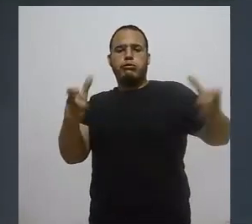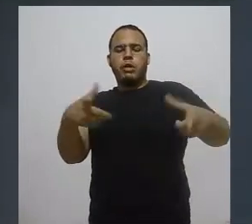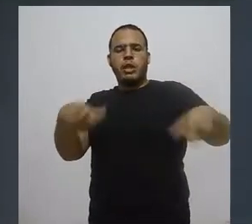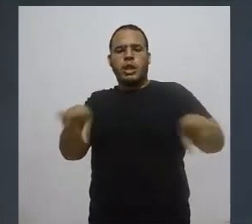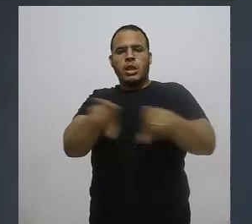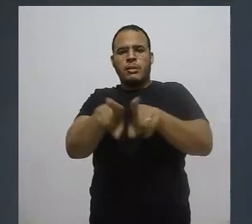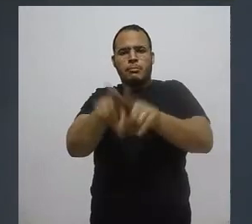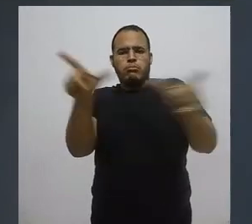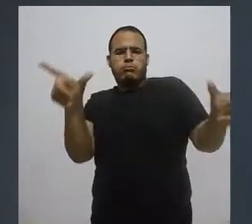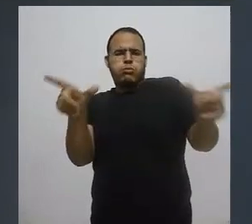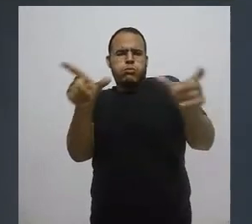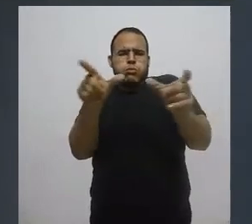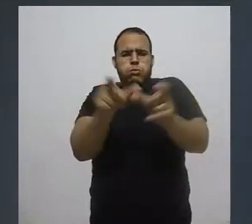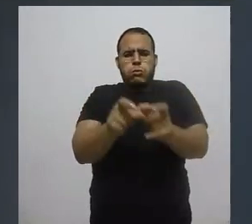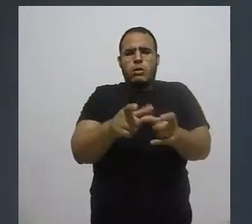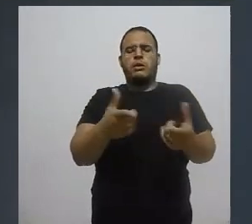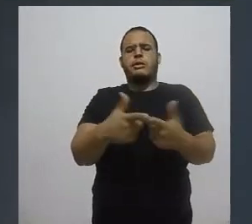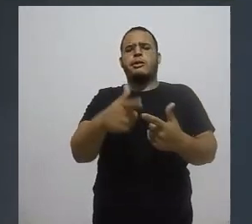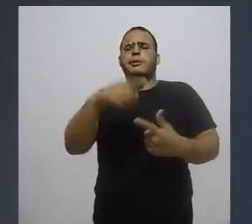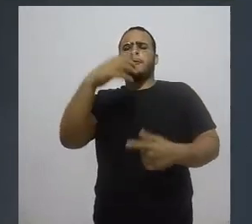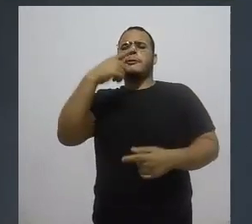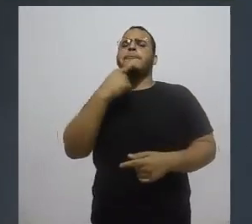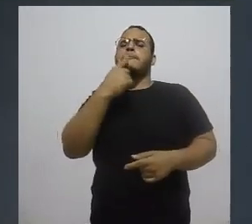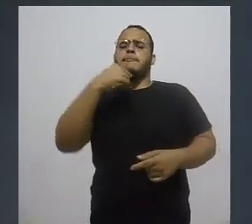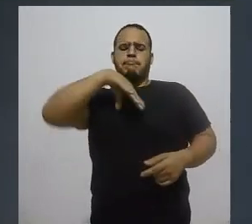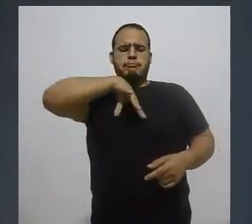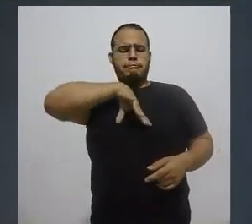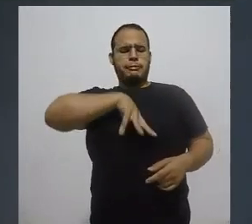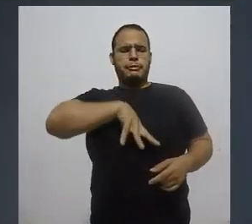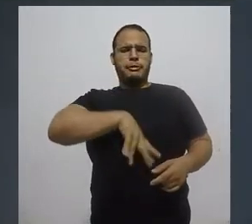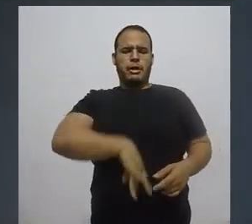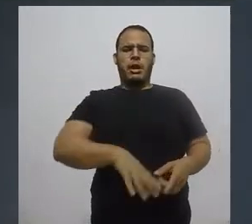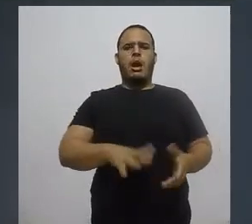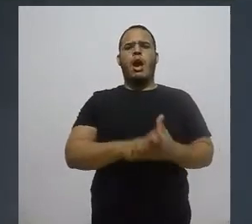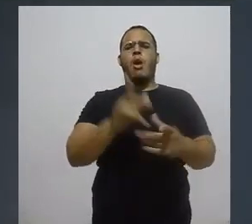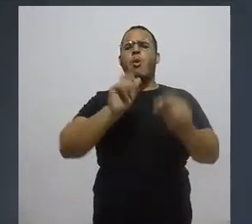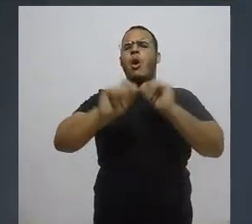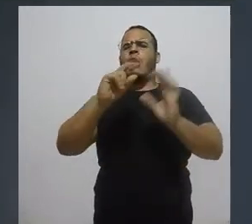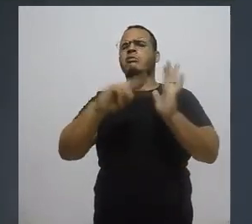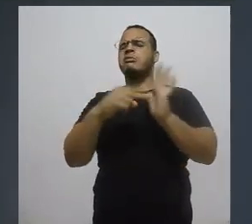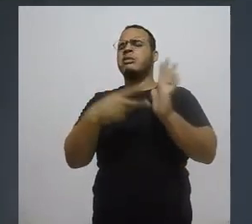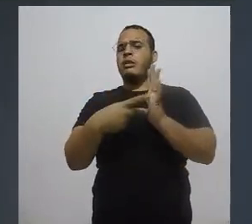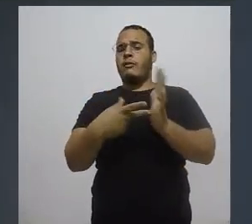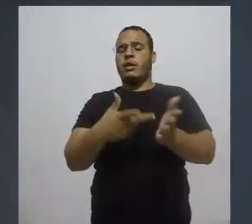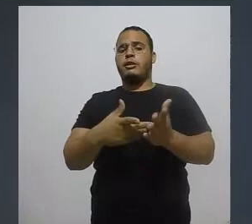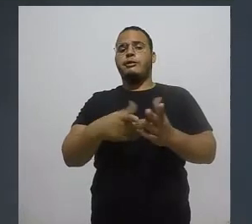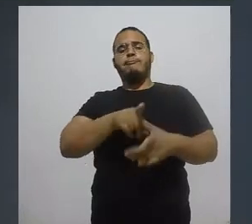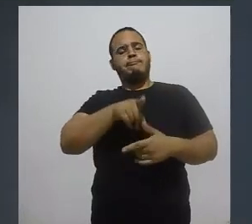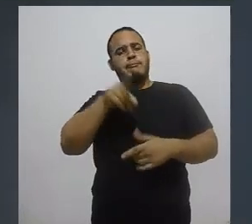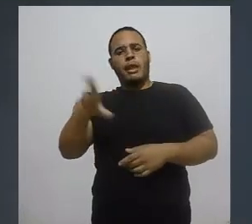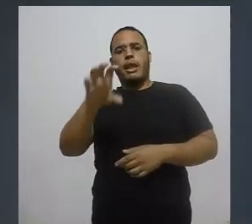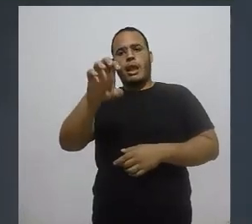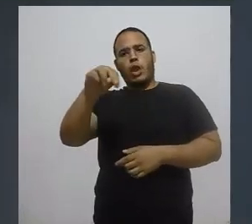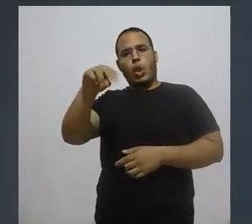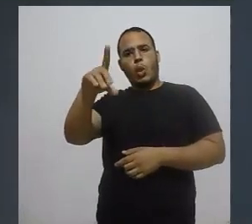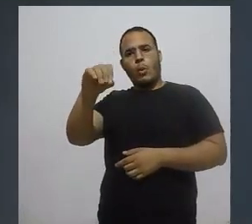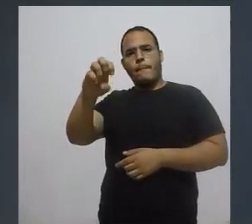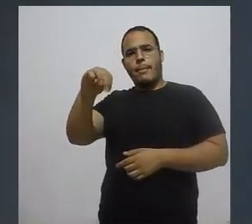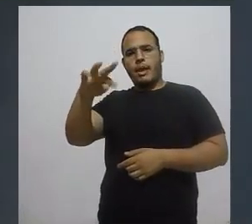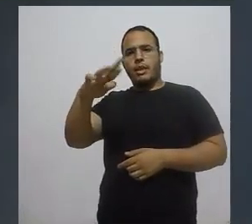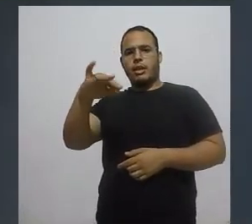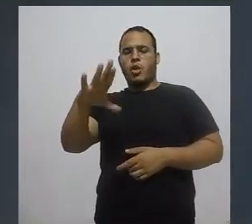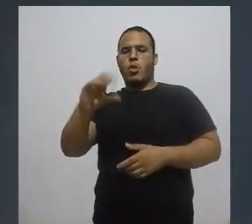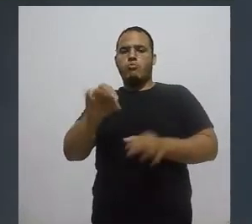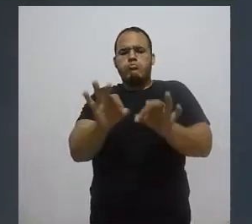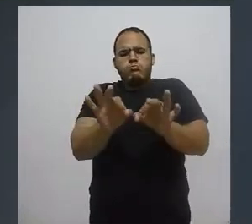diminuir. Quando a gente fala da menstruação da mulher, o que é a menstruação? É justamente esse endométrio que vai ser todo